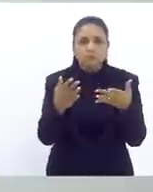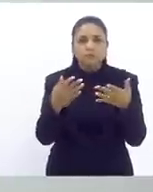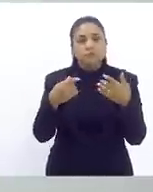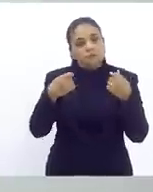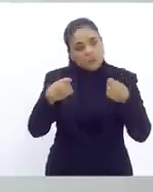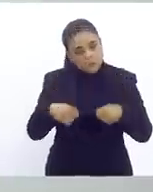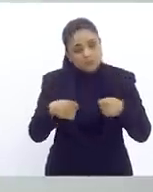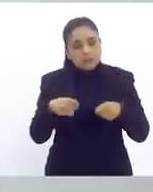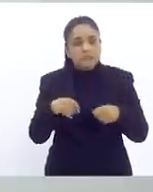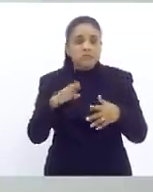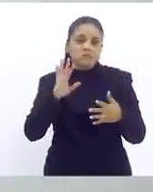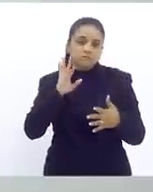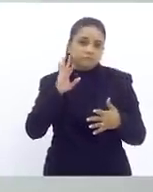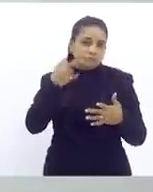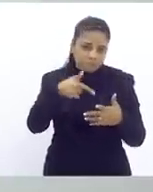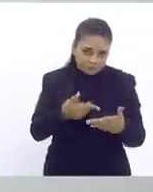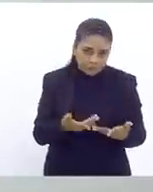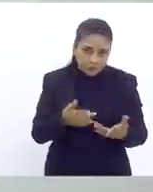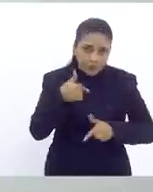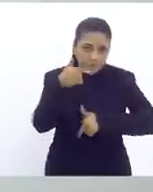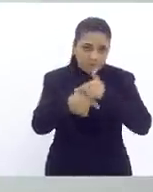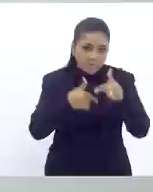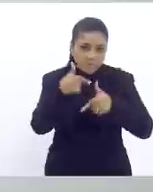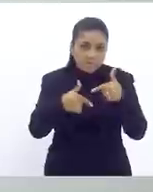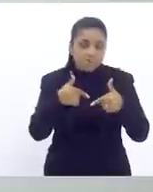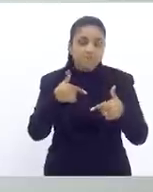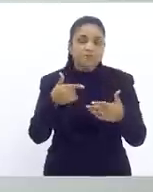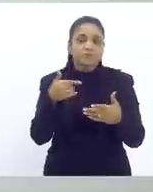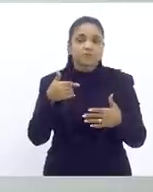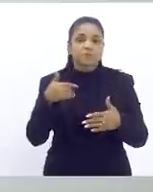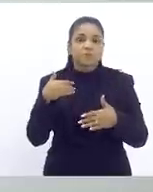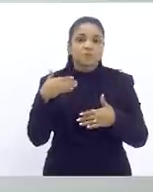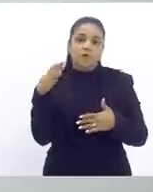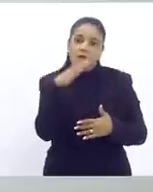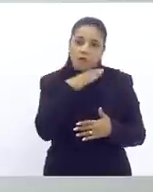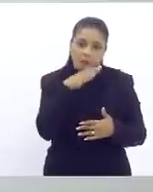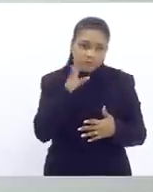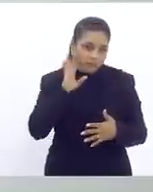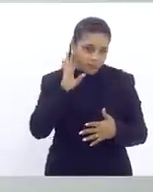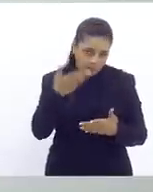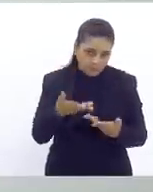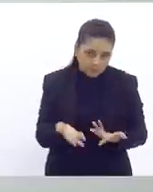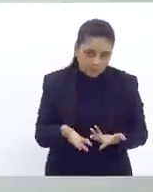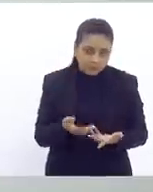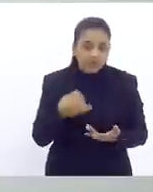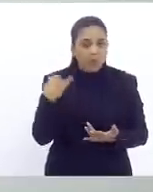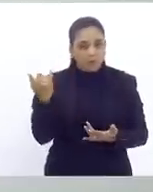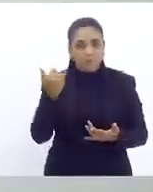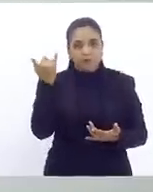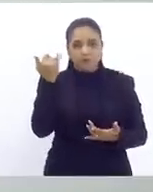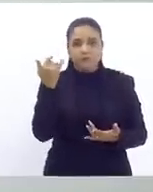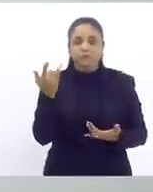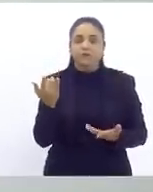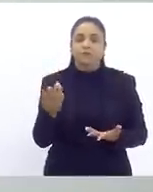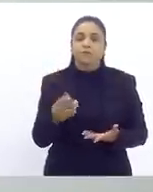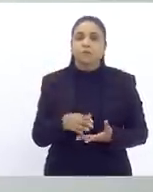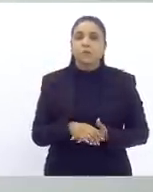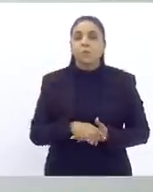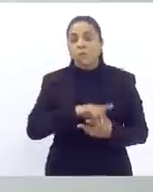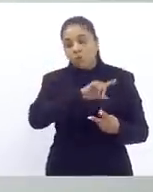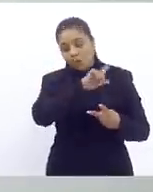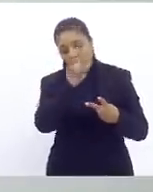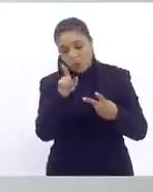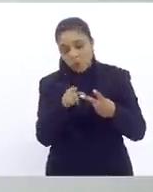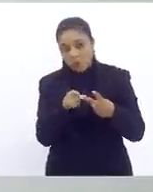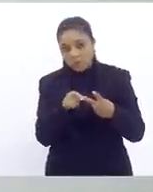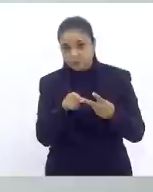tem que incidir para que esse processo seja acelerado né Isso é muito importante então queria primeiro lugar destacar isso segundo